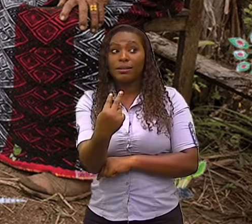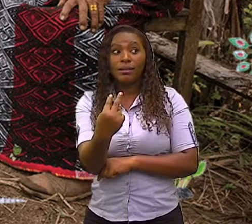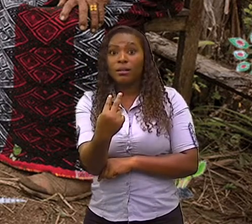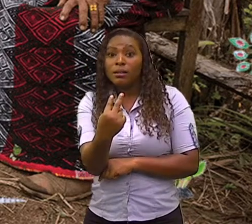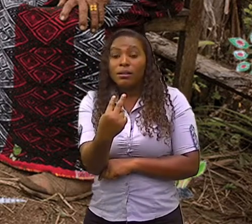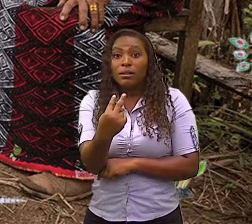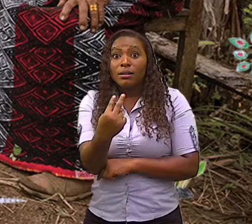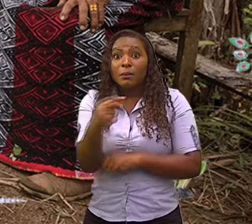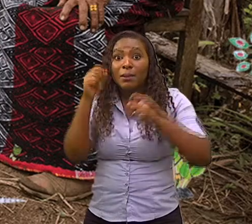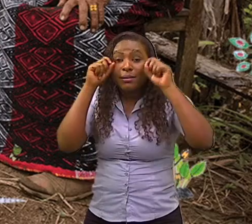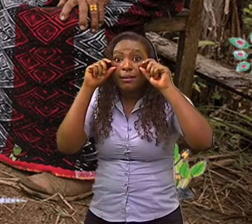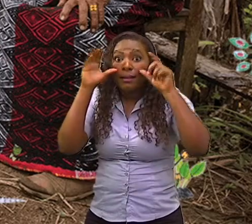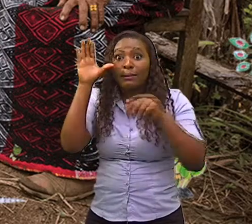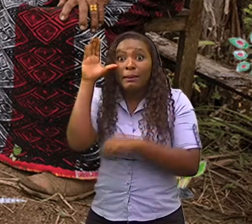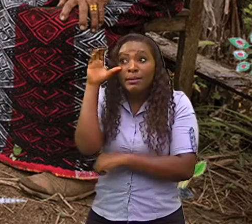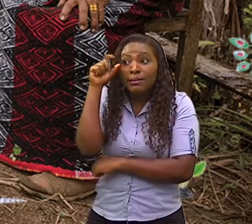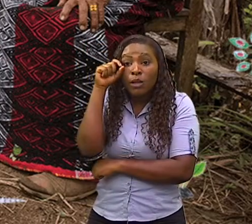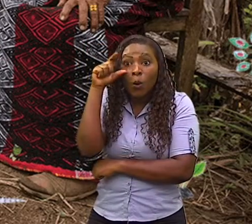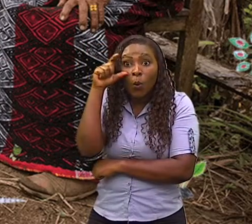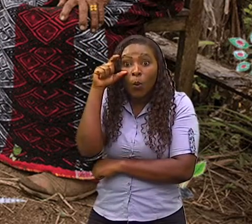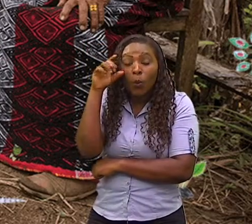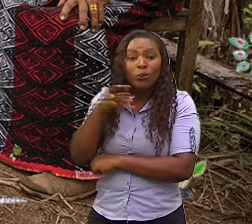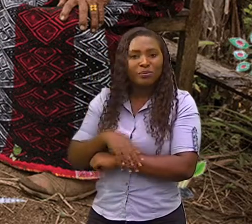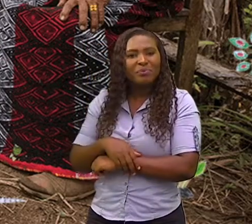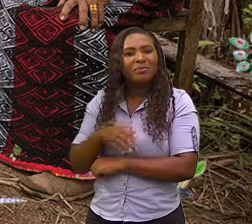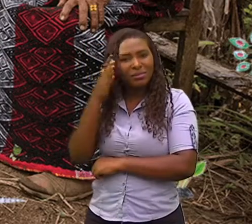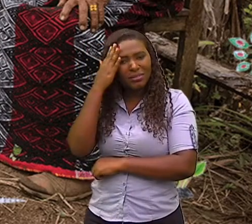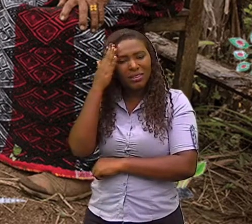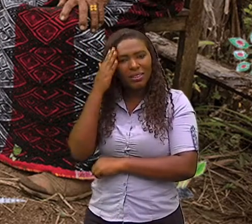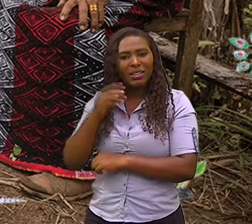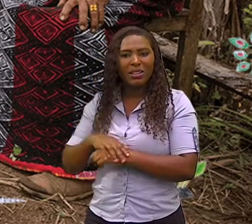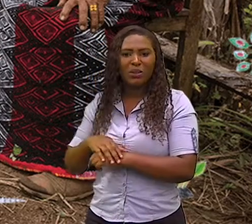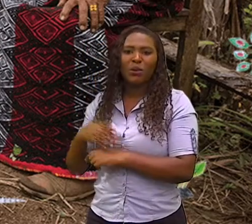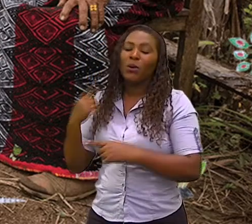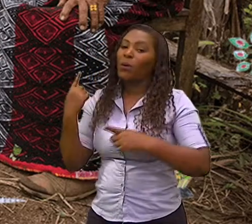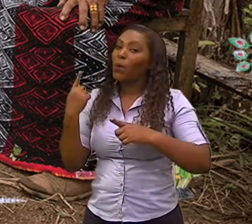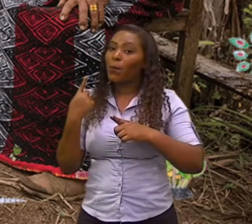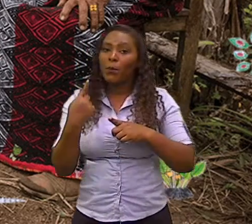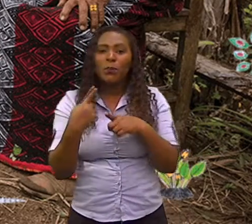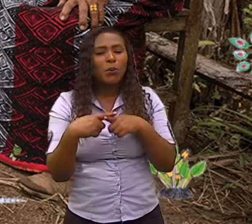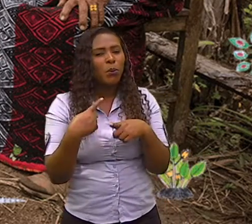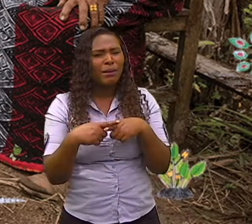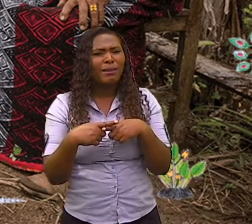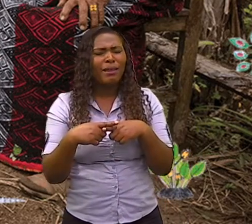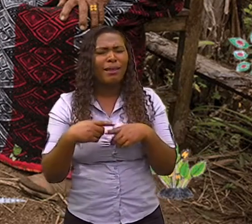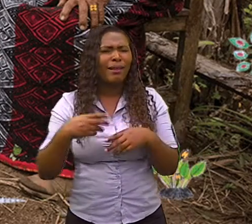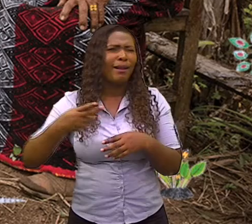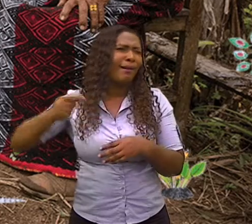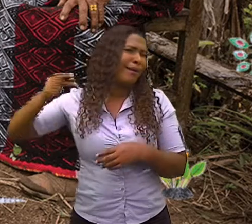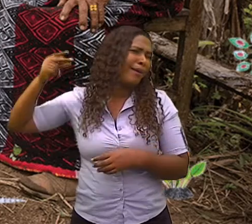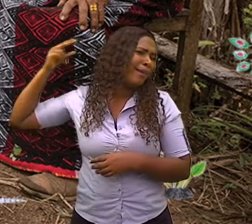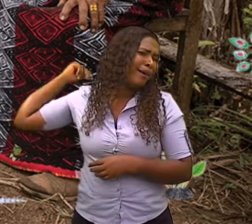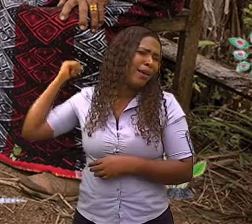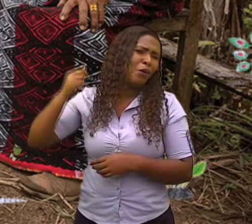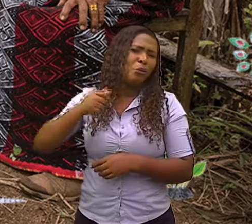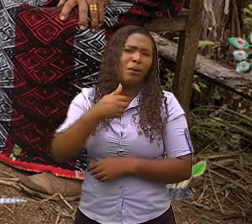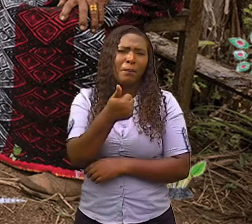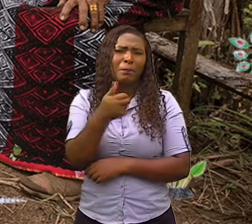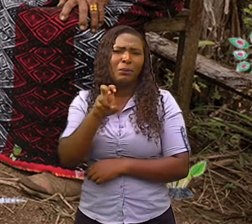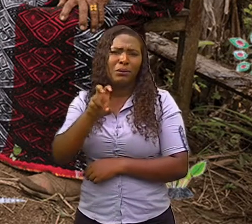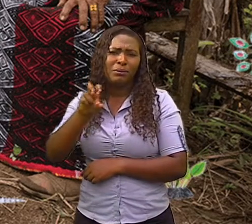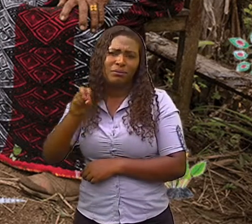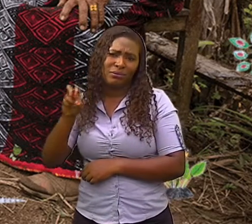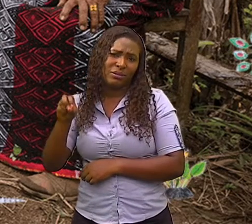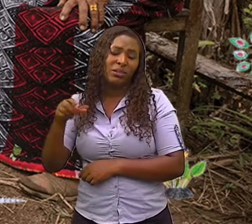registrar o nosso cotidiano. Que em 1500, máquina fotográfica, celular com a câmera de última geração,